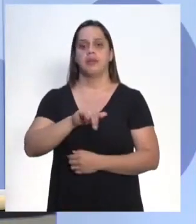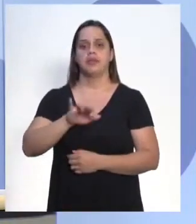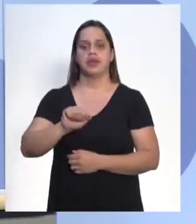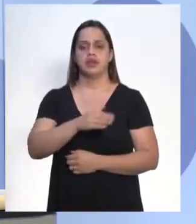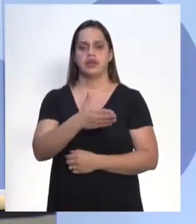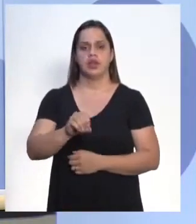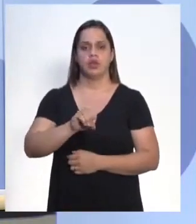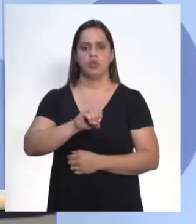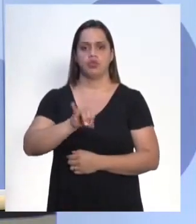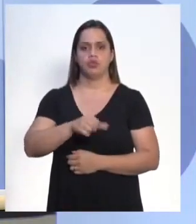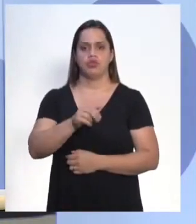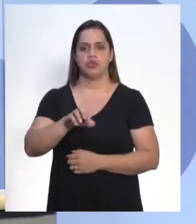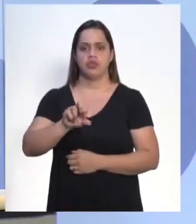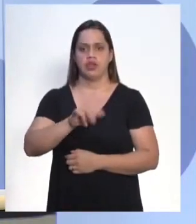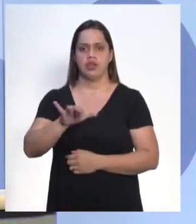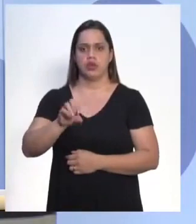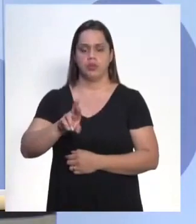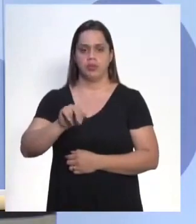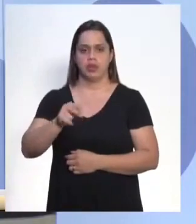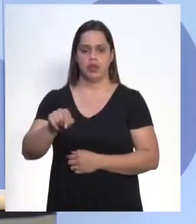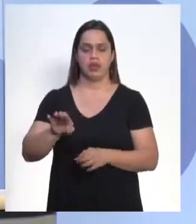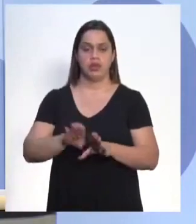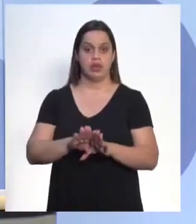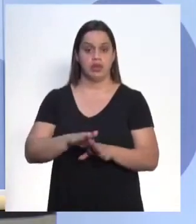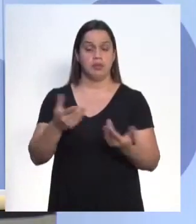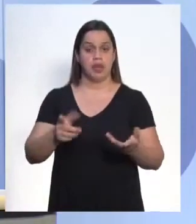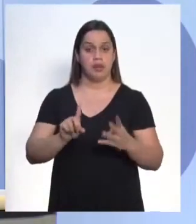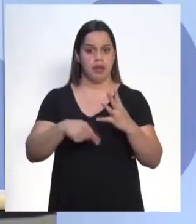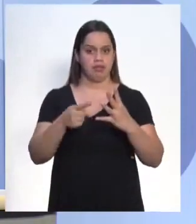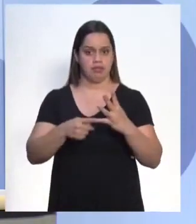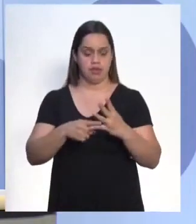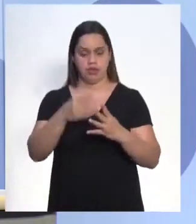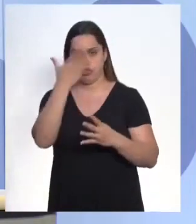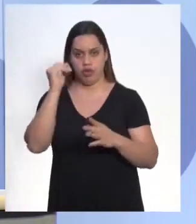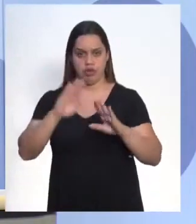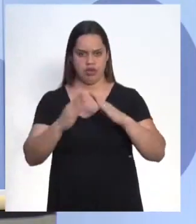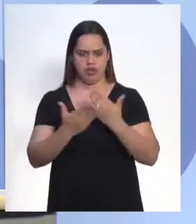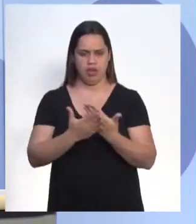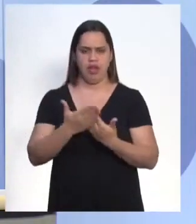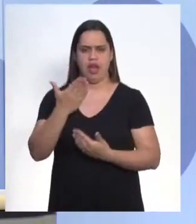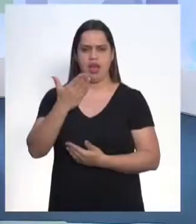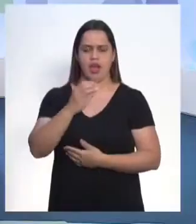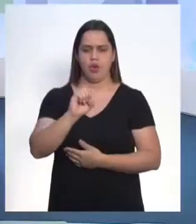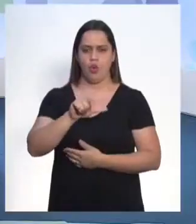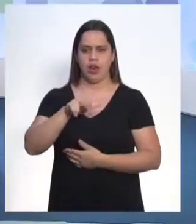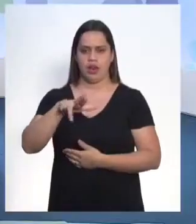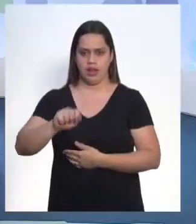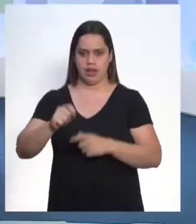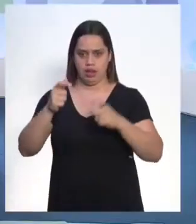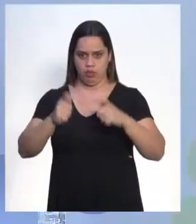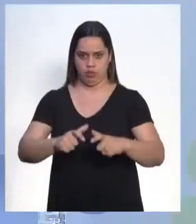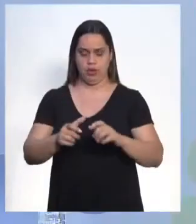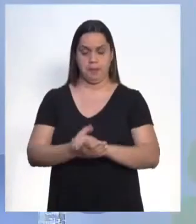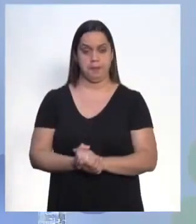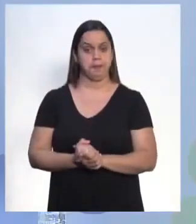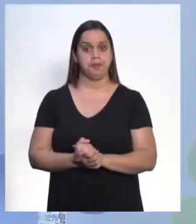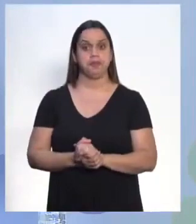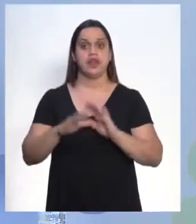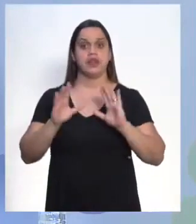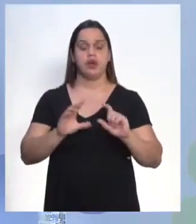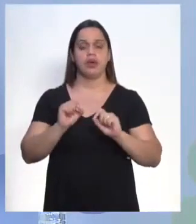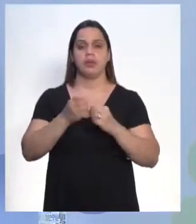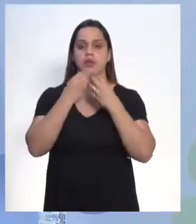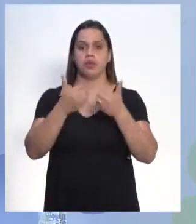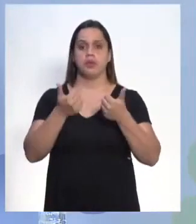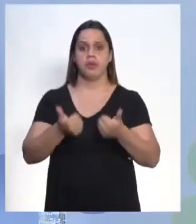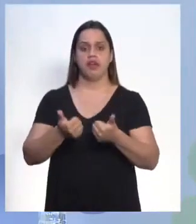Escola Darcy Silveira, lá de Colina. E aí, professor Inês, são 144, alternativa E? Muito bem, vamos resolver.